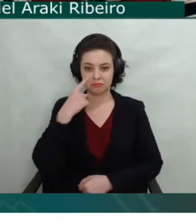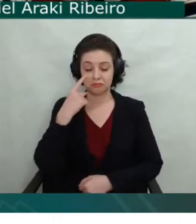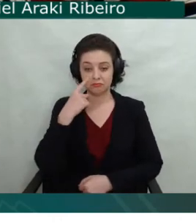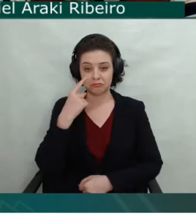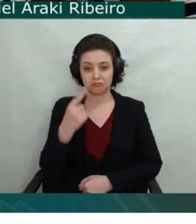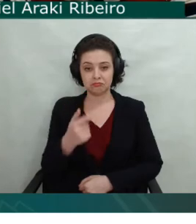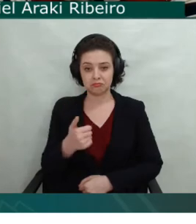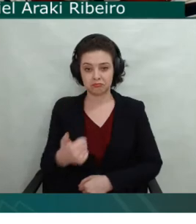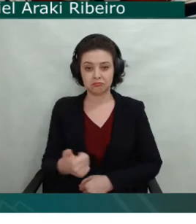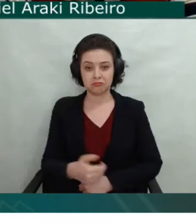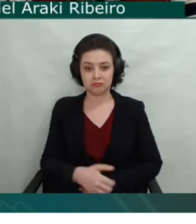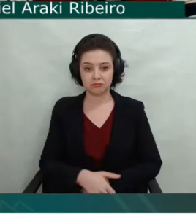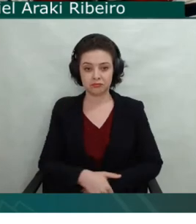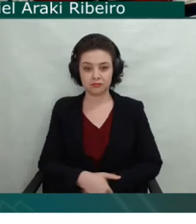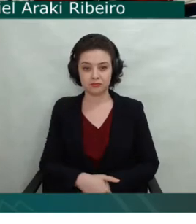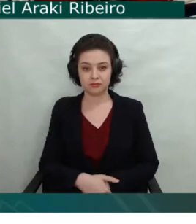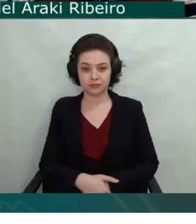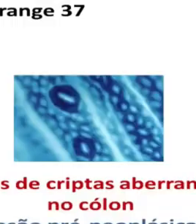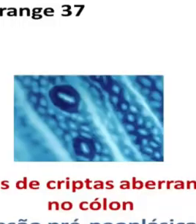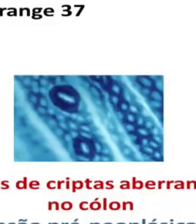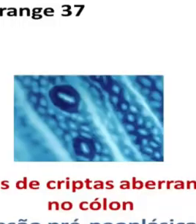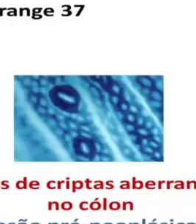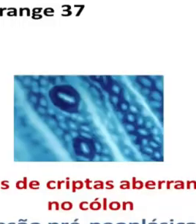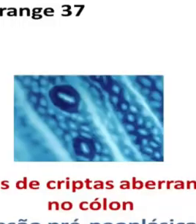Você volta para mim?